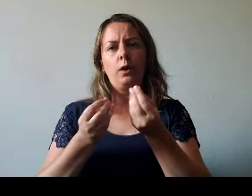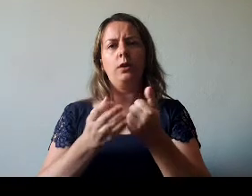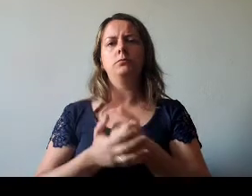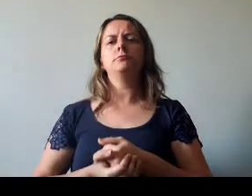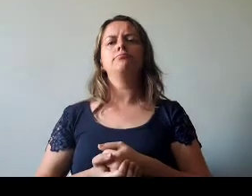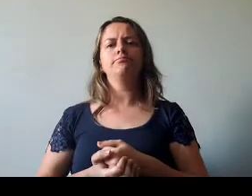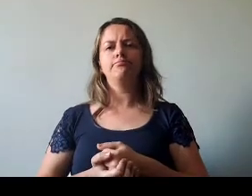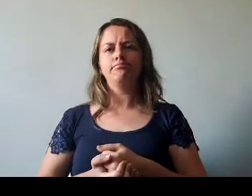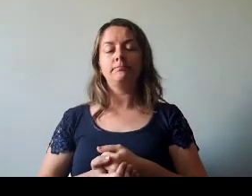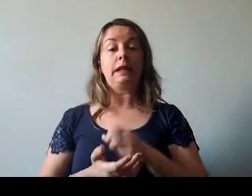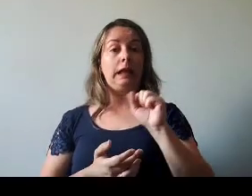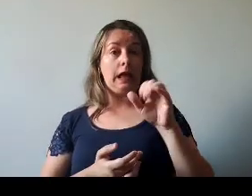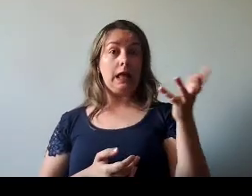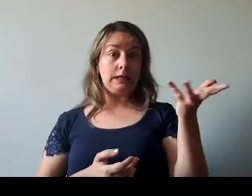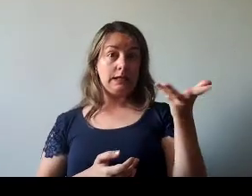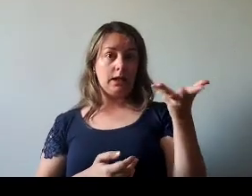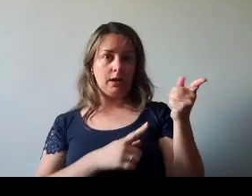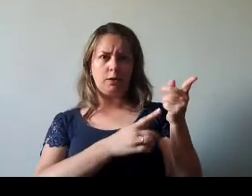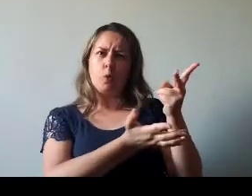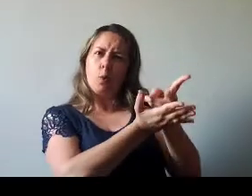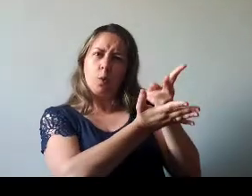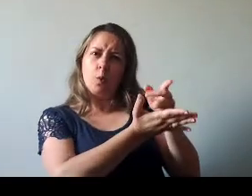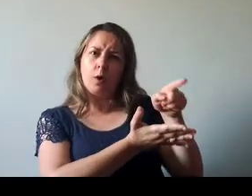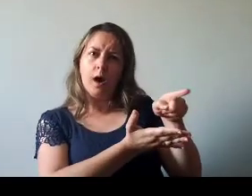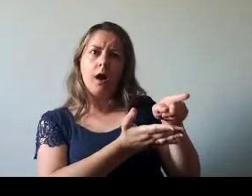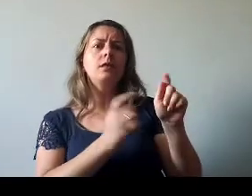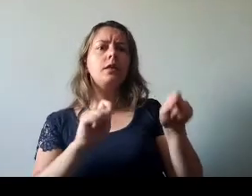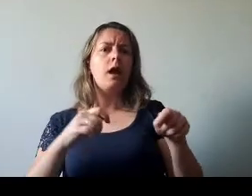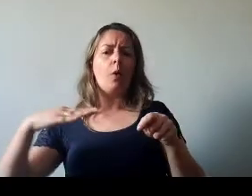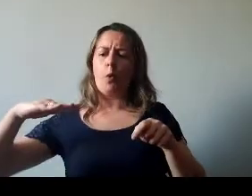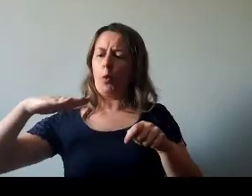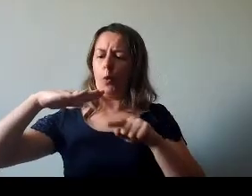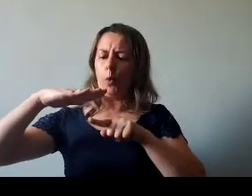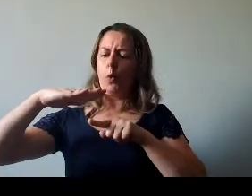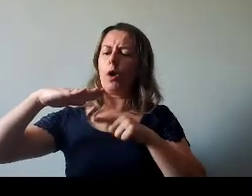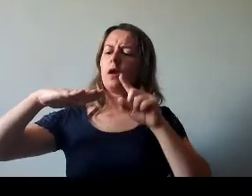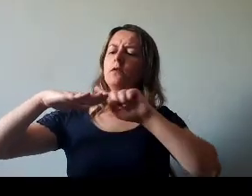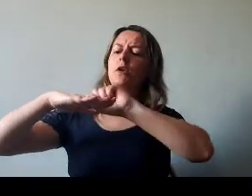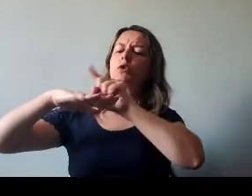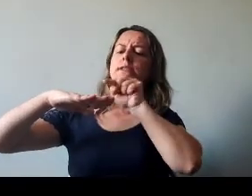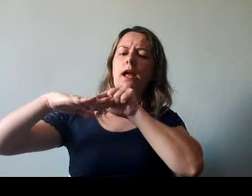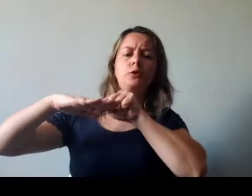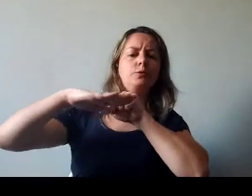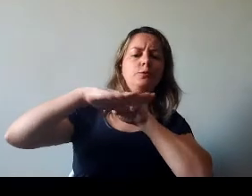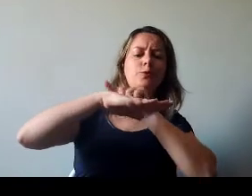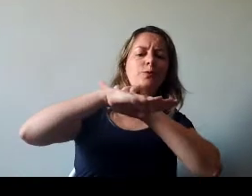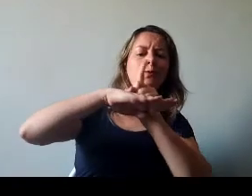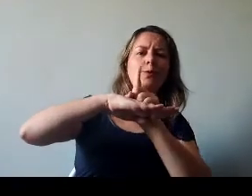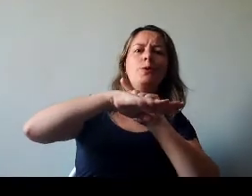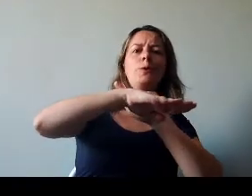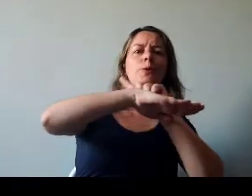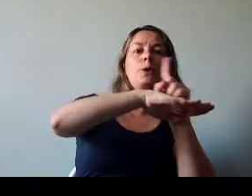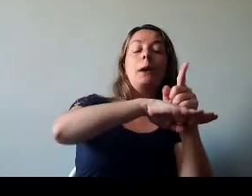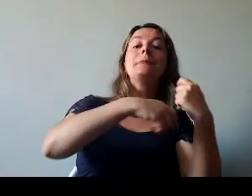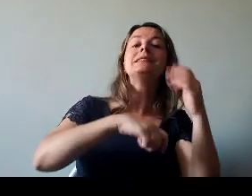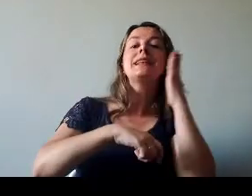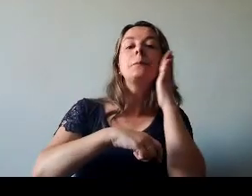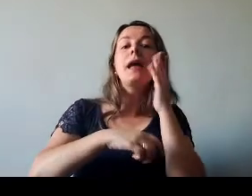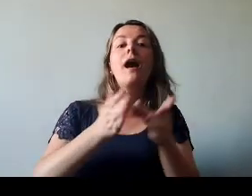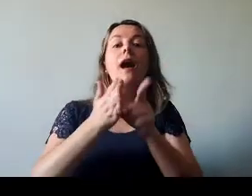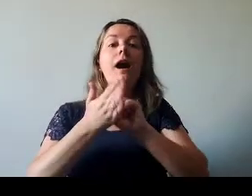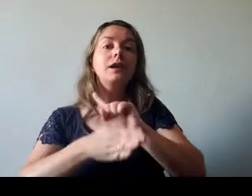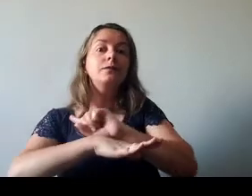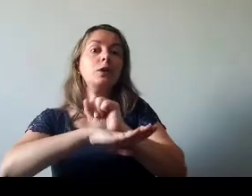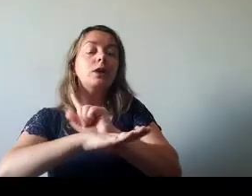velocidade de um corpo em qualquer instante, se você souber uma velocidade inicial, tá? Ou a velocidade de um